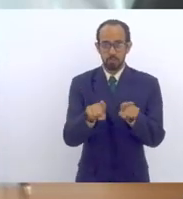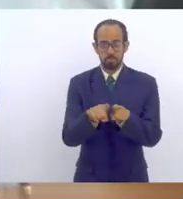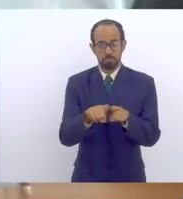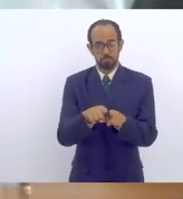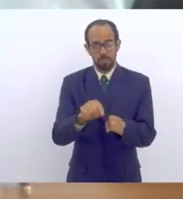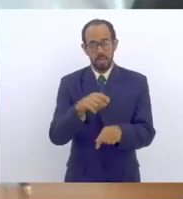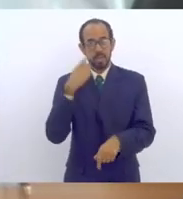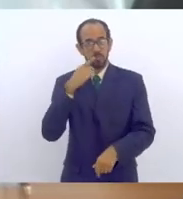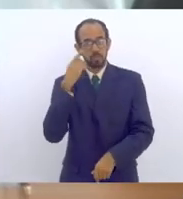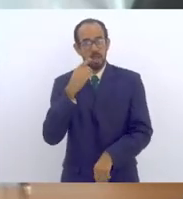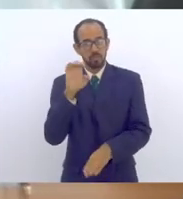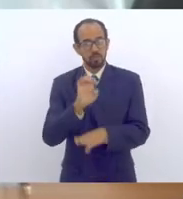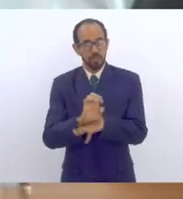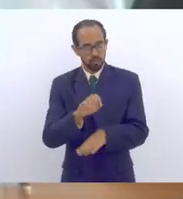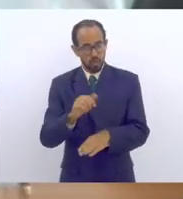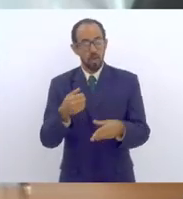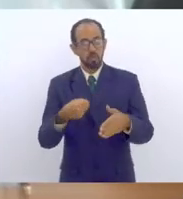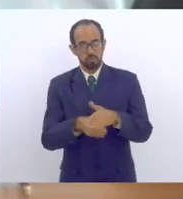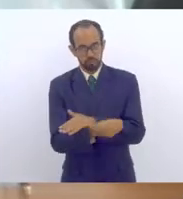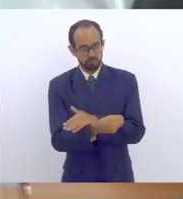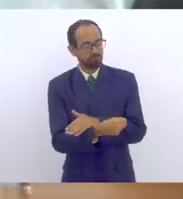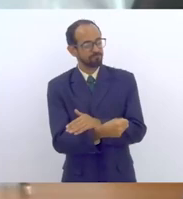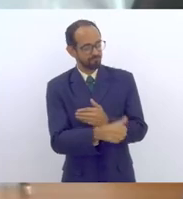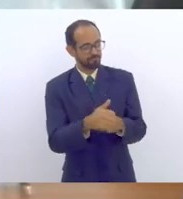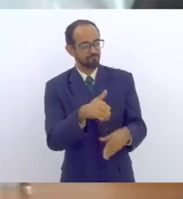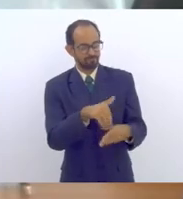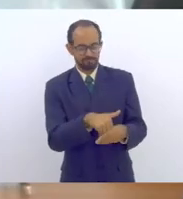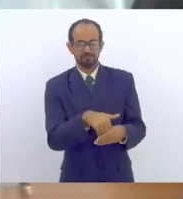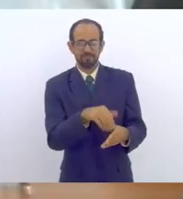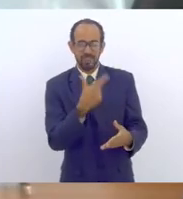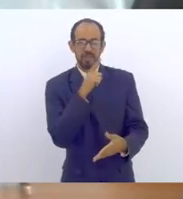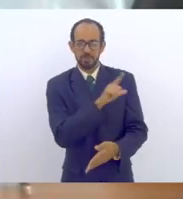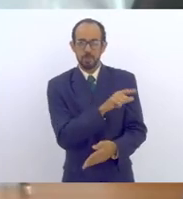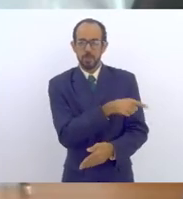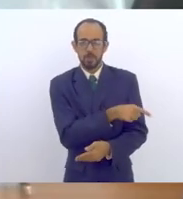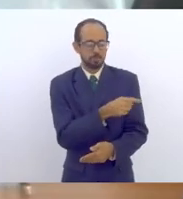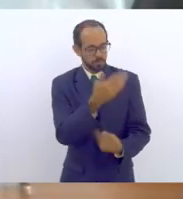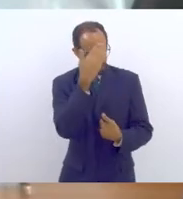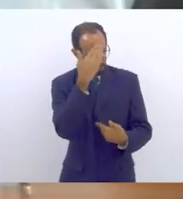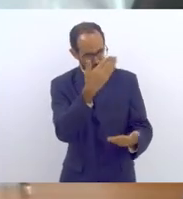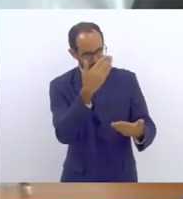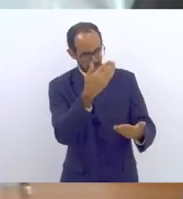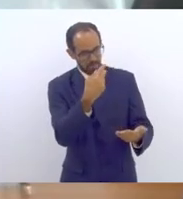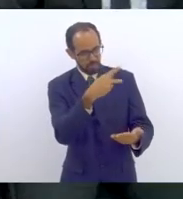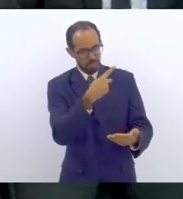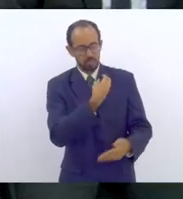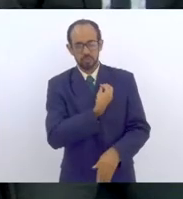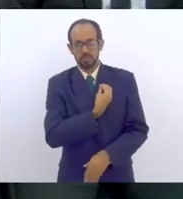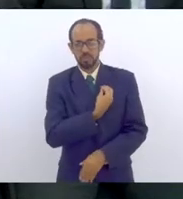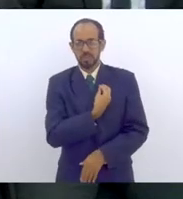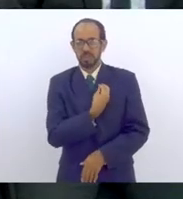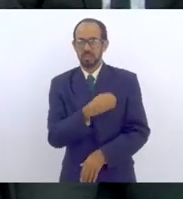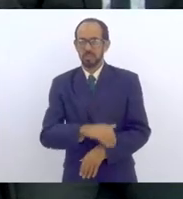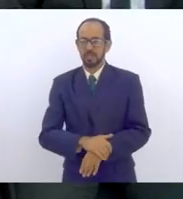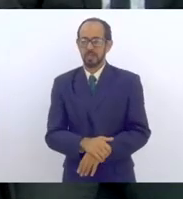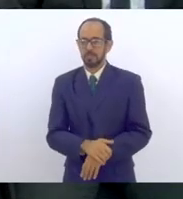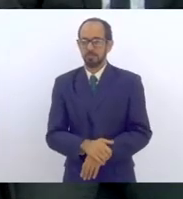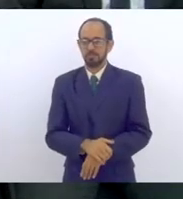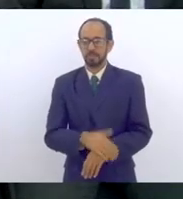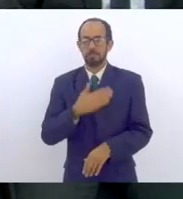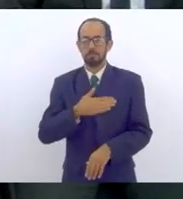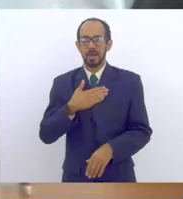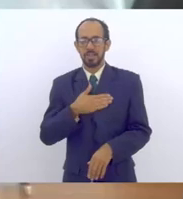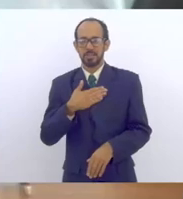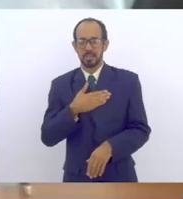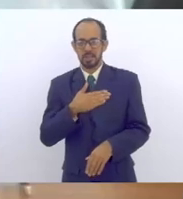ainda mas vai prestar serviço obrigado pelo carinho da tua presença aqui conosco prazer muito grande meu amigo meu